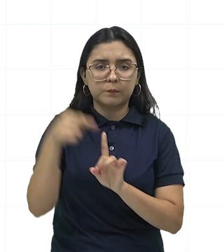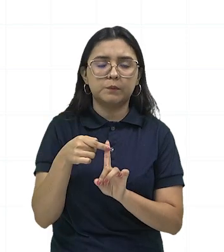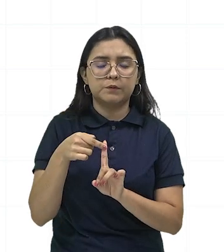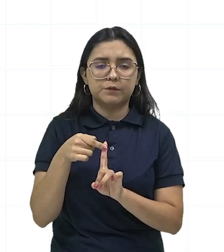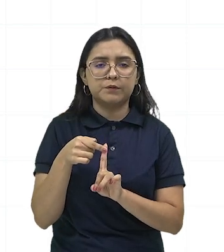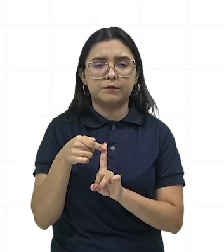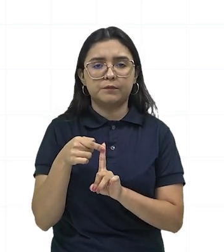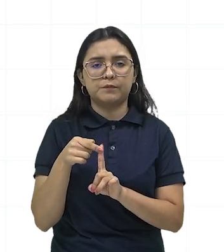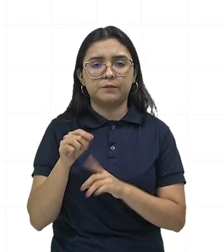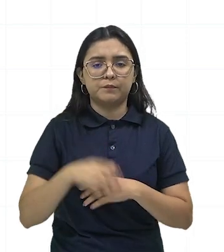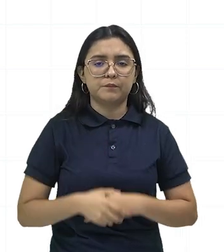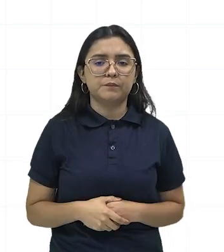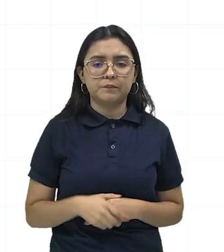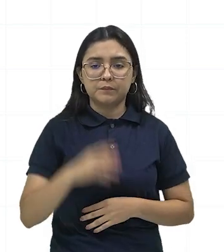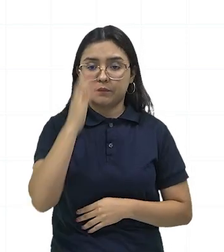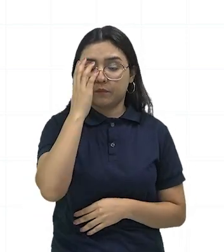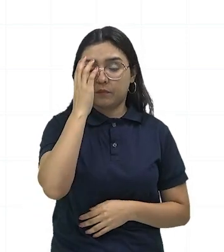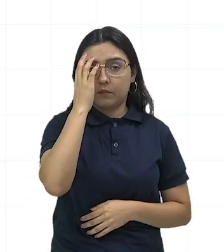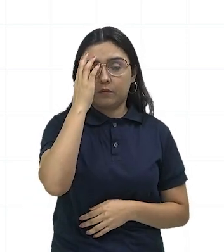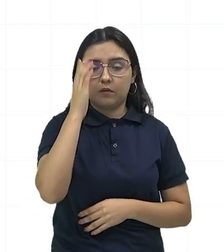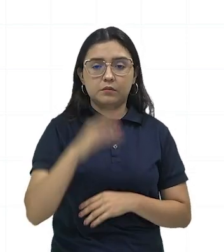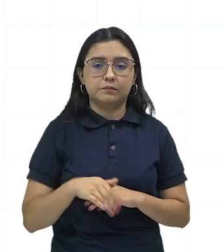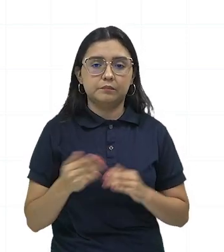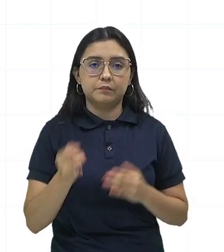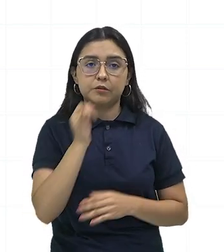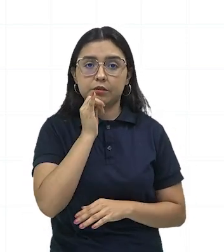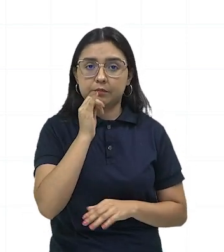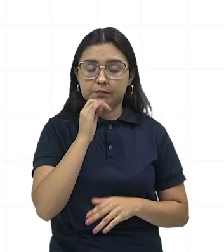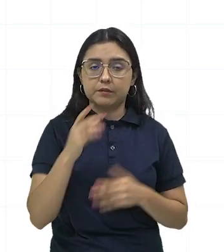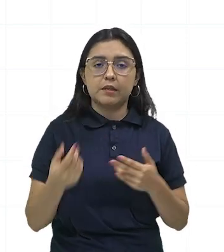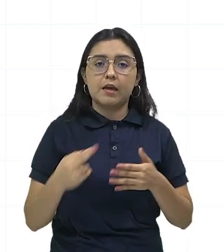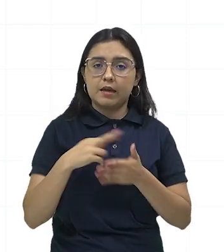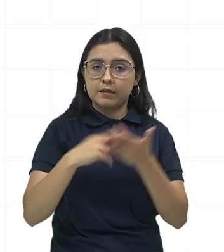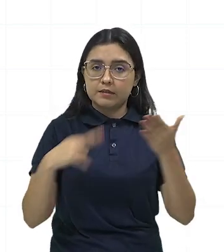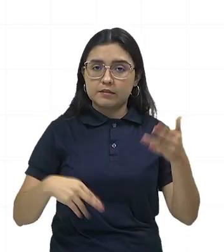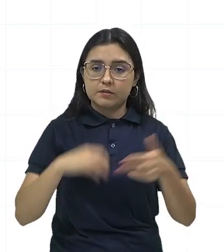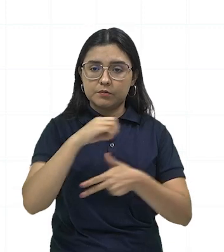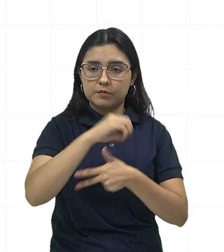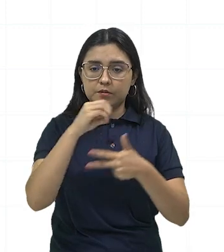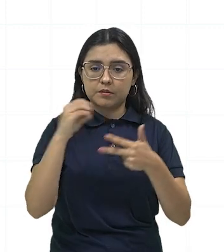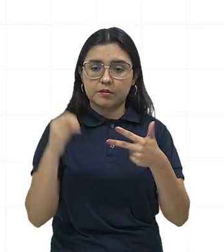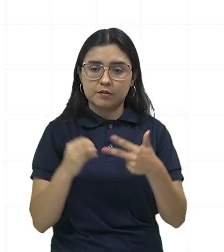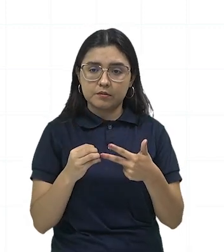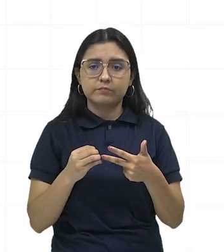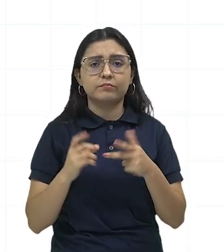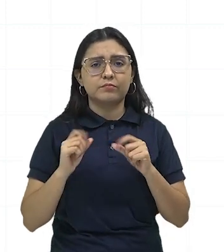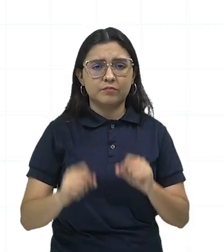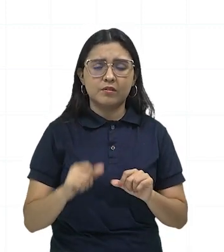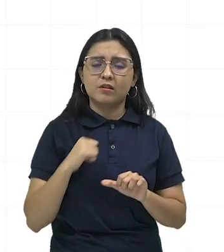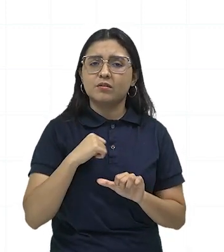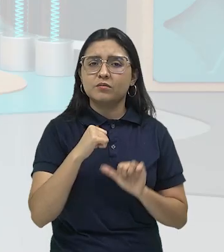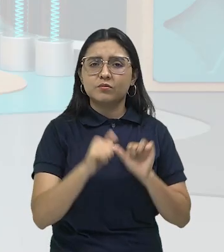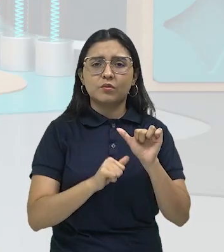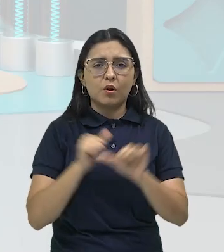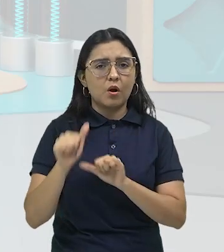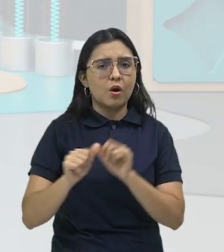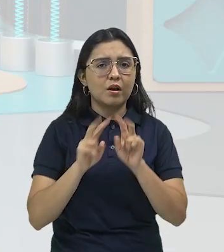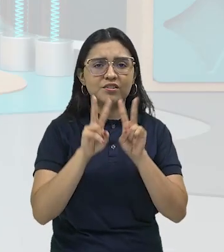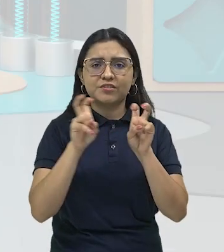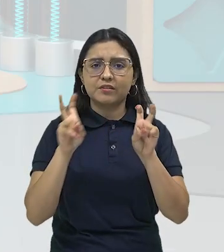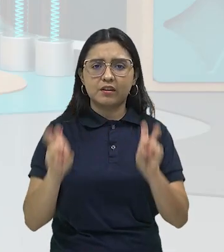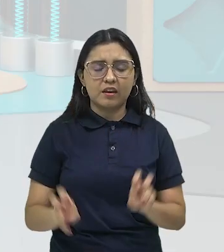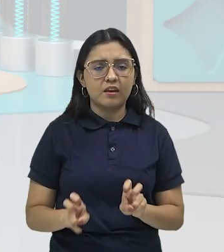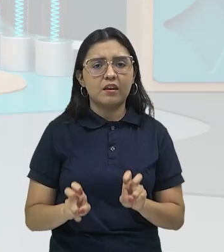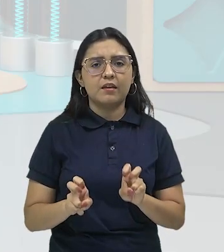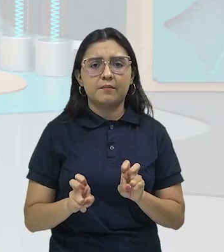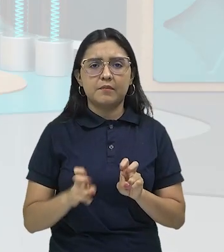os seus caminhos. Isso é problemático, por exemplo, quando você está numa redação do Enem e você divaga muito, fala sobre outros temas,